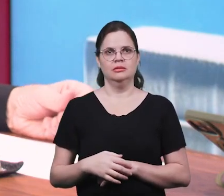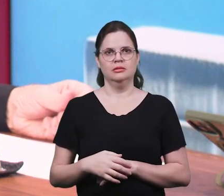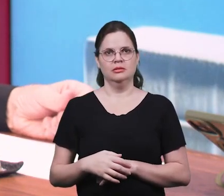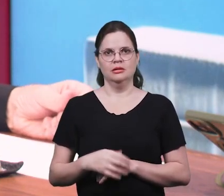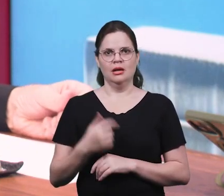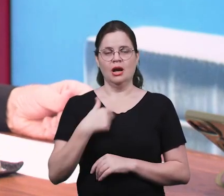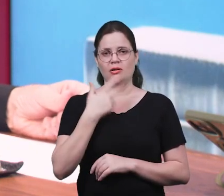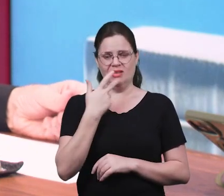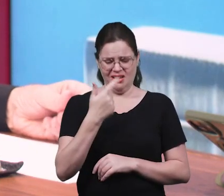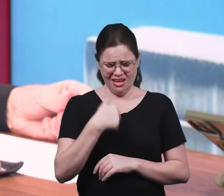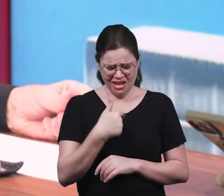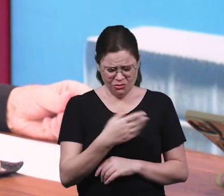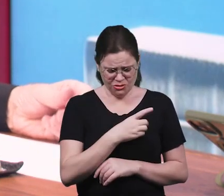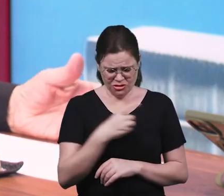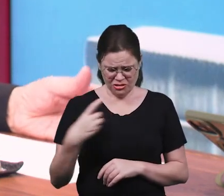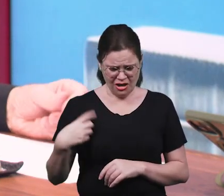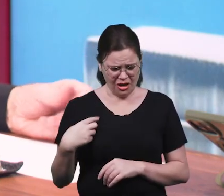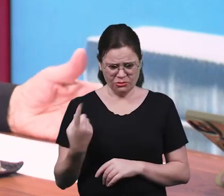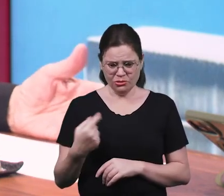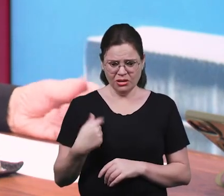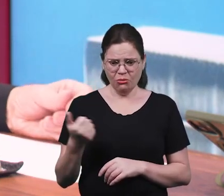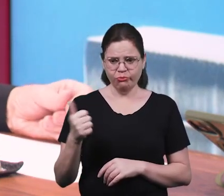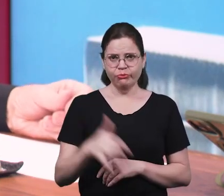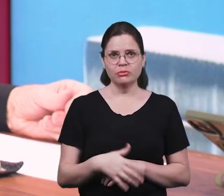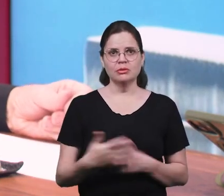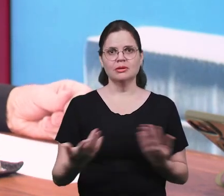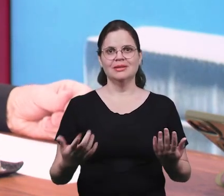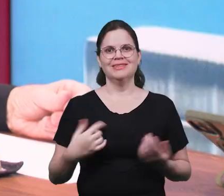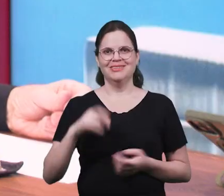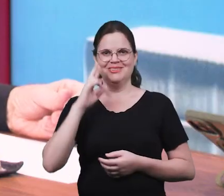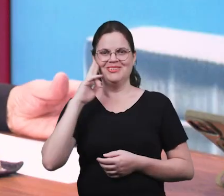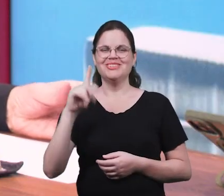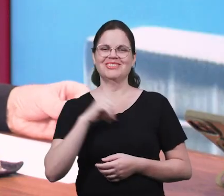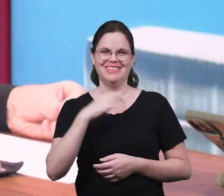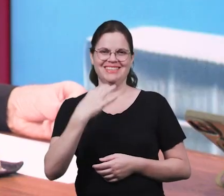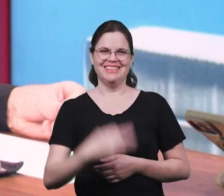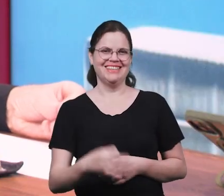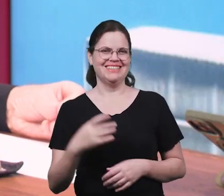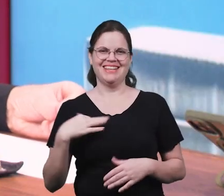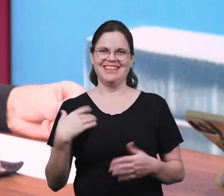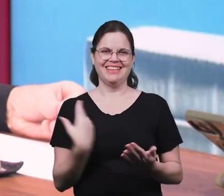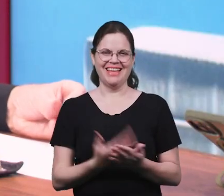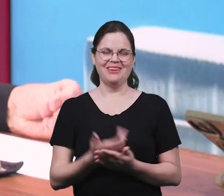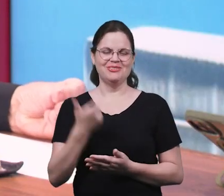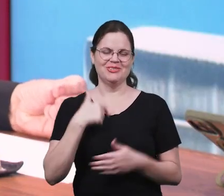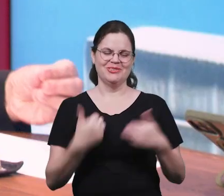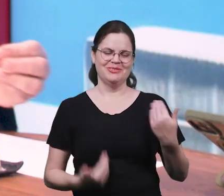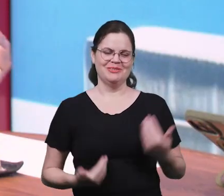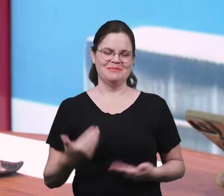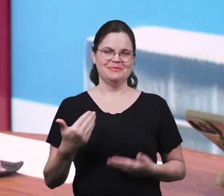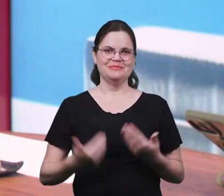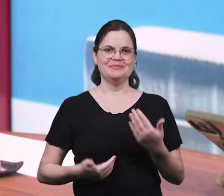ao Senhor naquela importância. Ele tinha certeza, né? Eu estou até hoje na presença dele, como ele tinha certeza. E